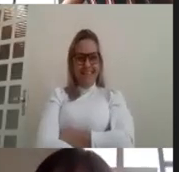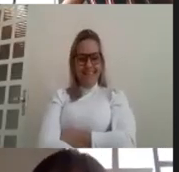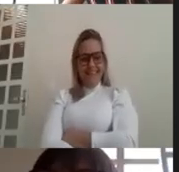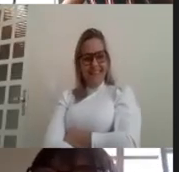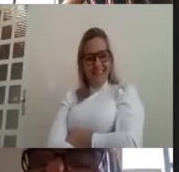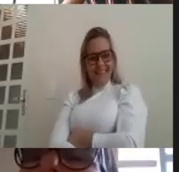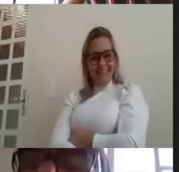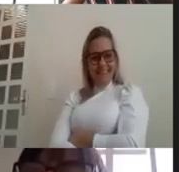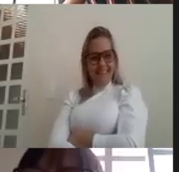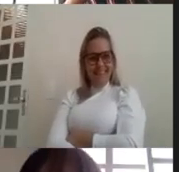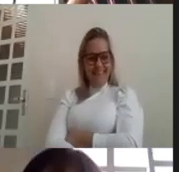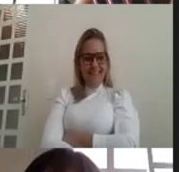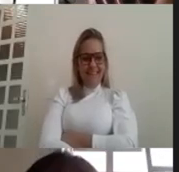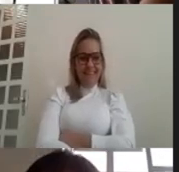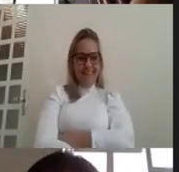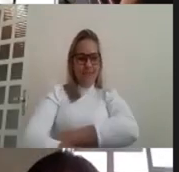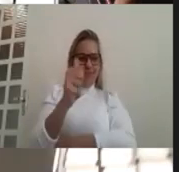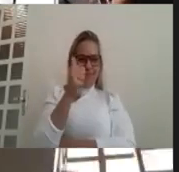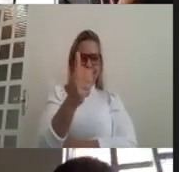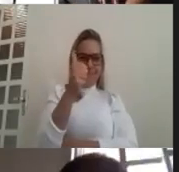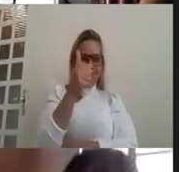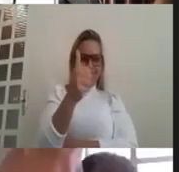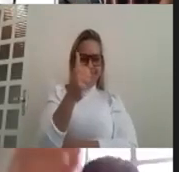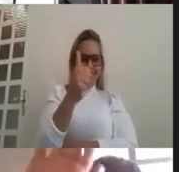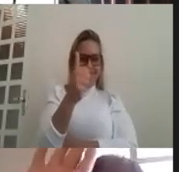vocês. Ó. Quem viu essa aula aqui, ó?